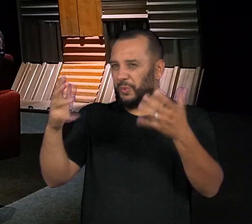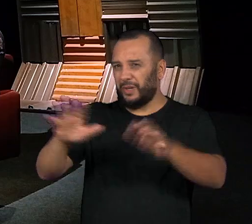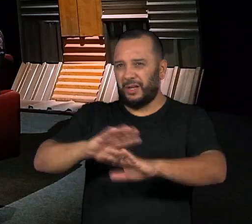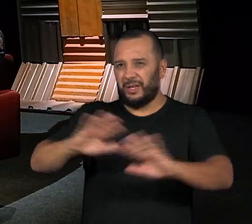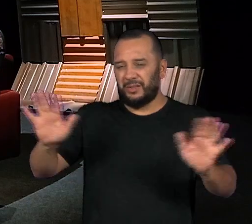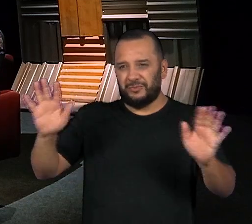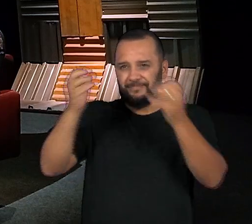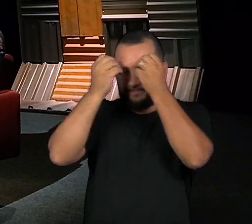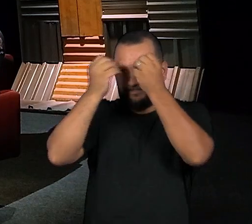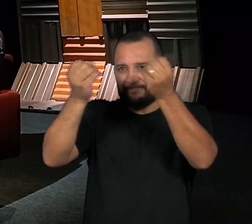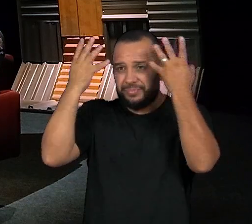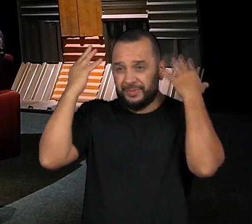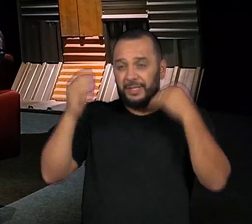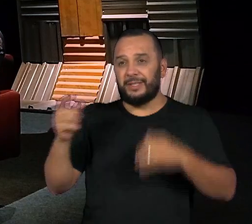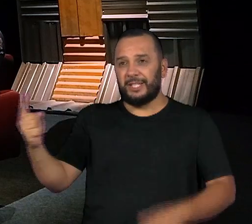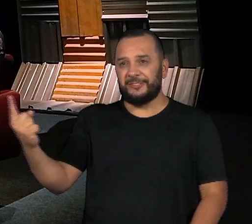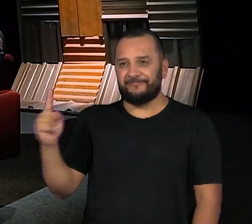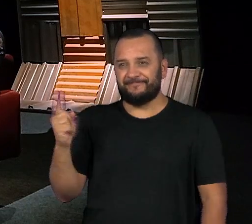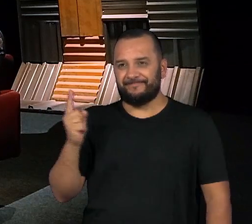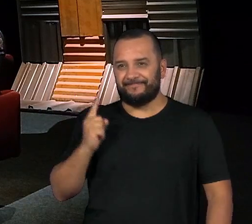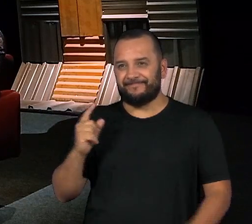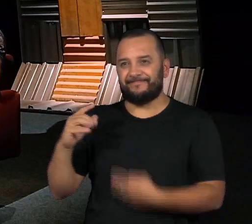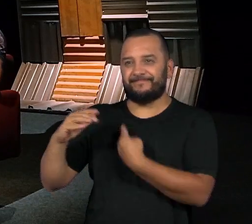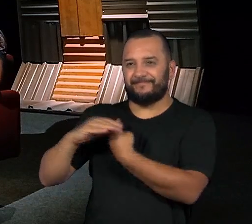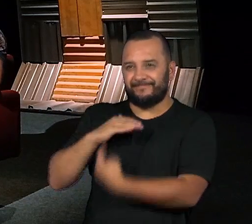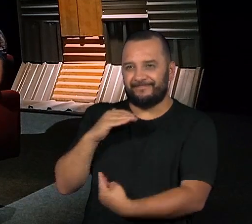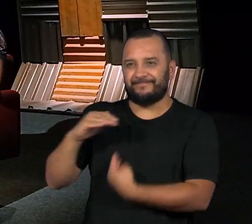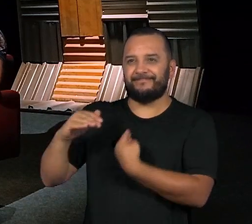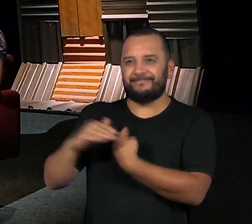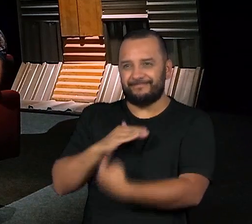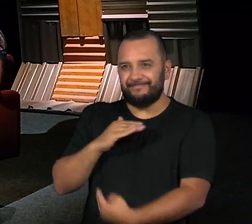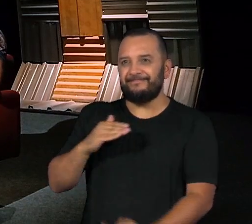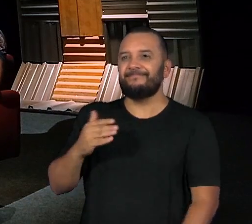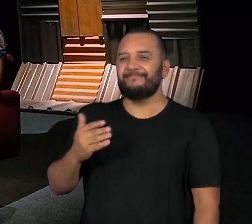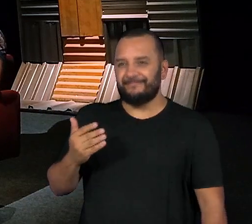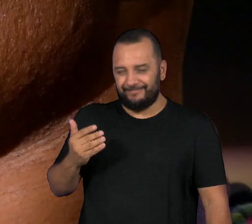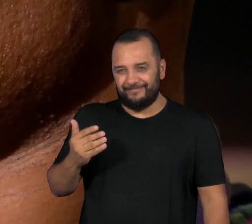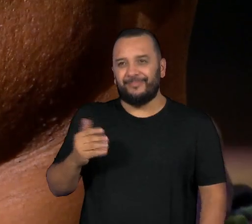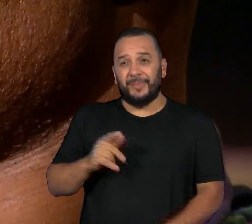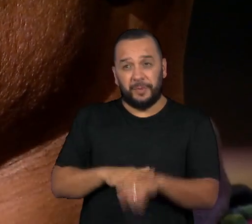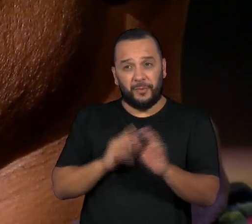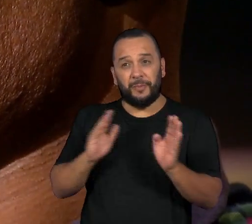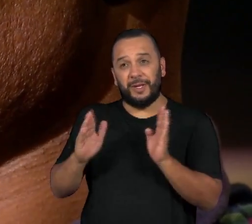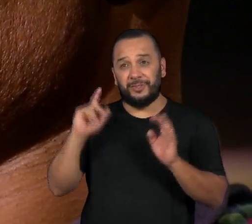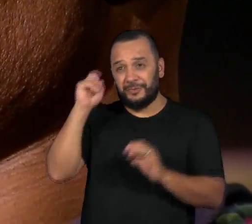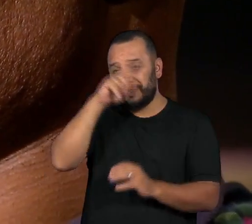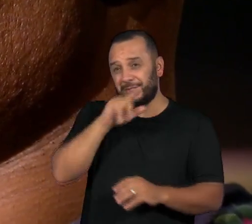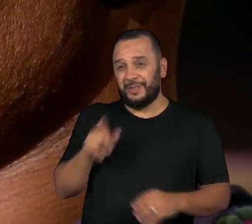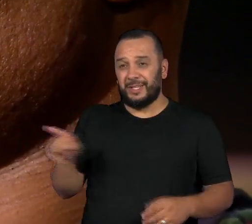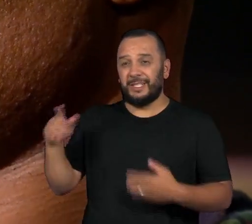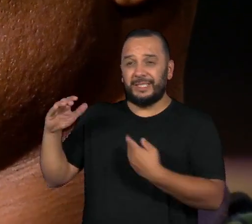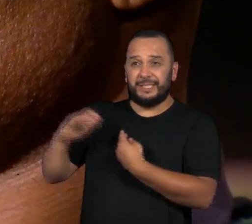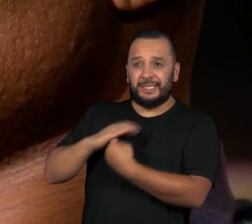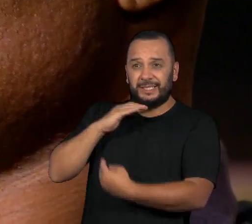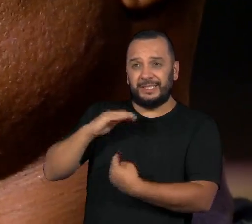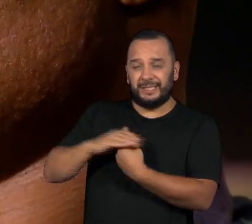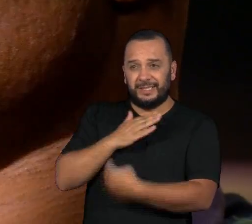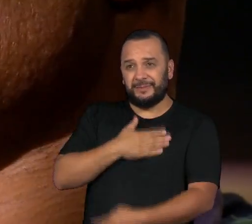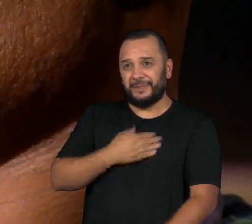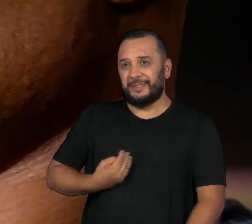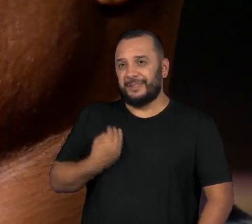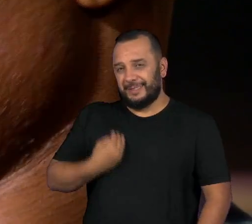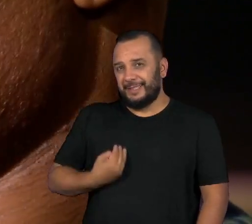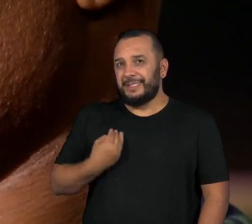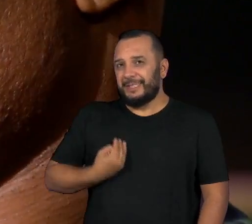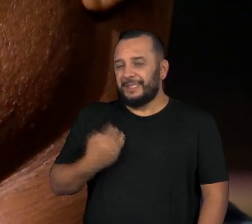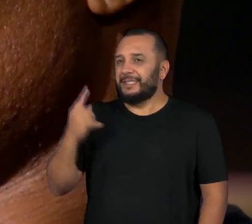isso. E ele chegou nesse momento. Ele chegou nesse momento, um momento muito difícil da minha vida. Assim, difícil